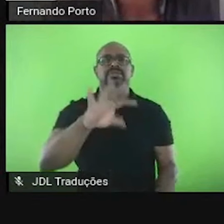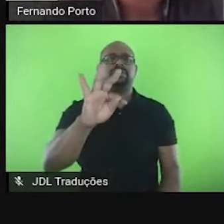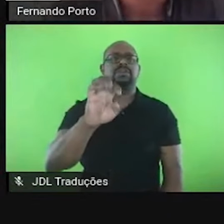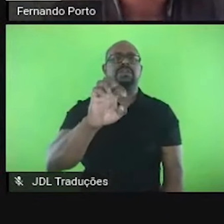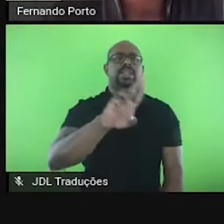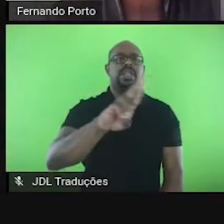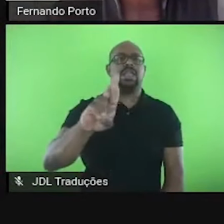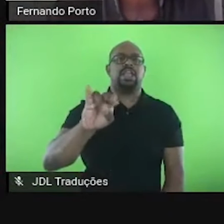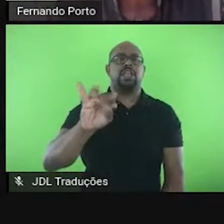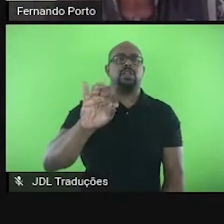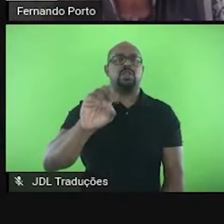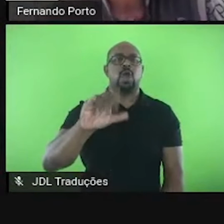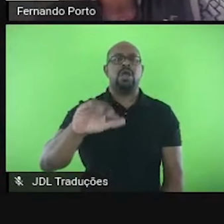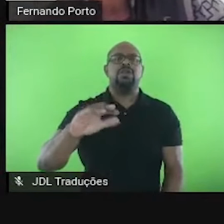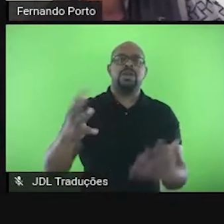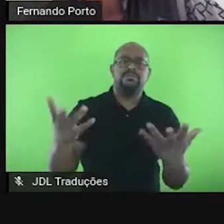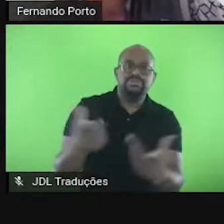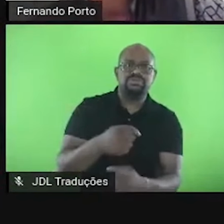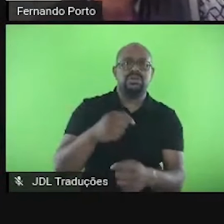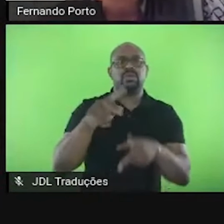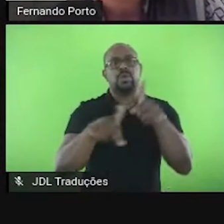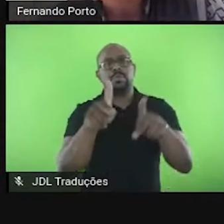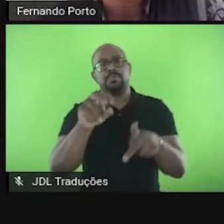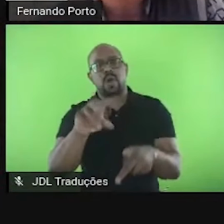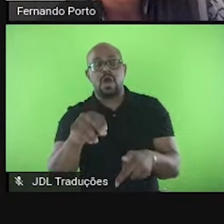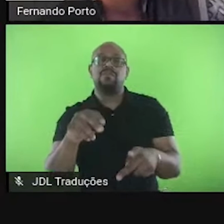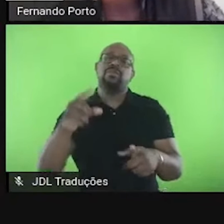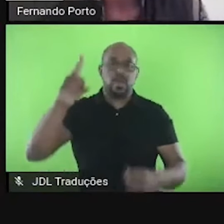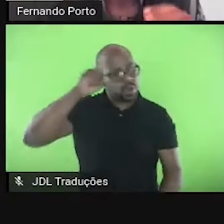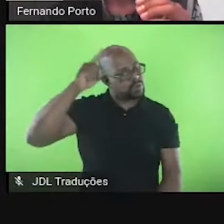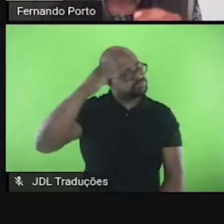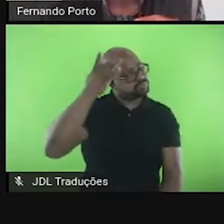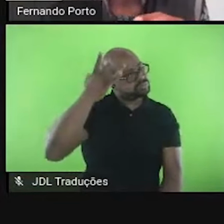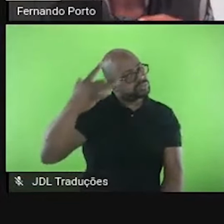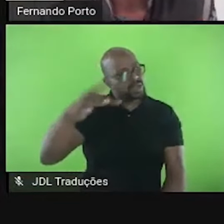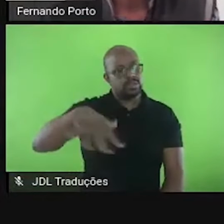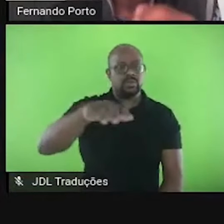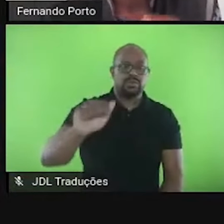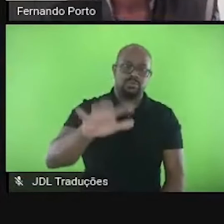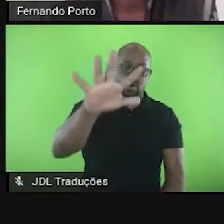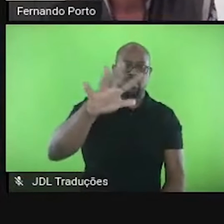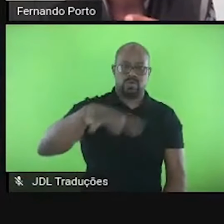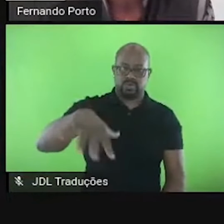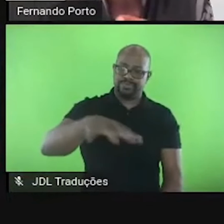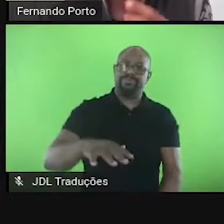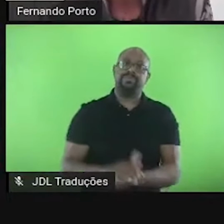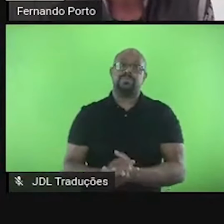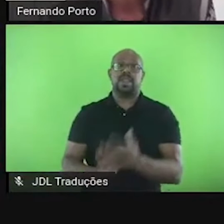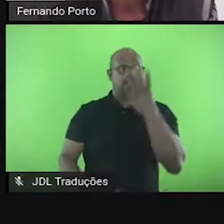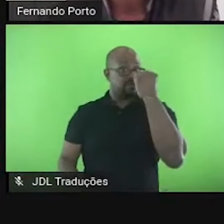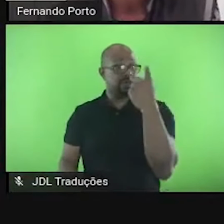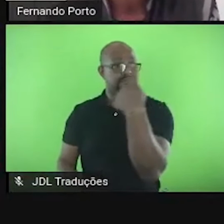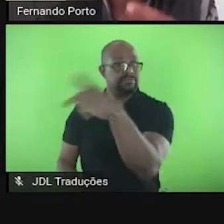das riquezas do povo e do cotidiano do Morro da Providência. A fotografia de Maurício explana um cenário